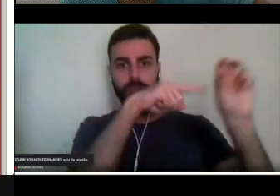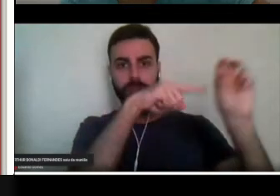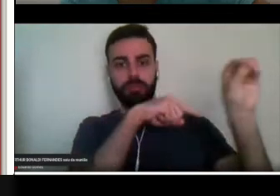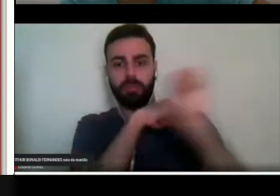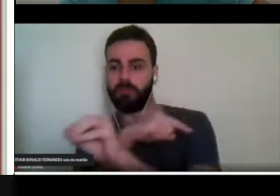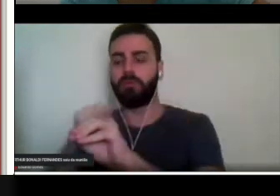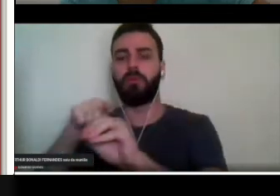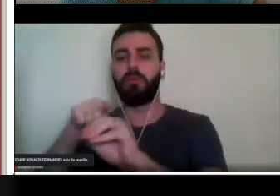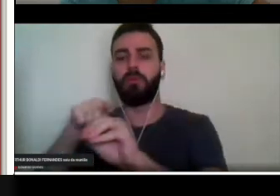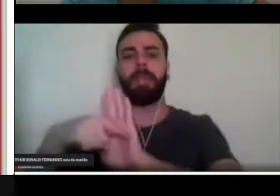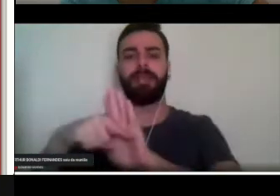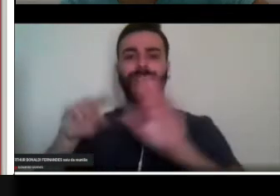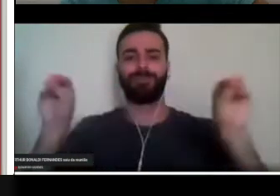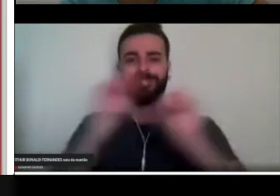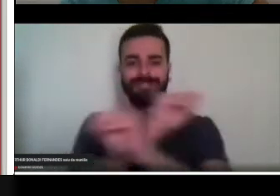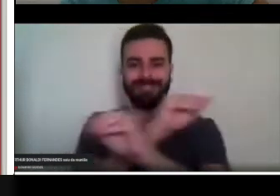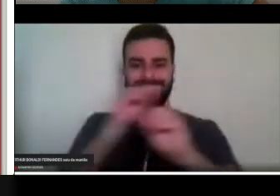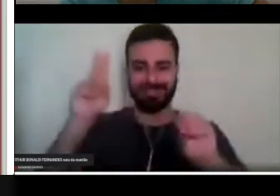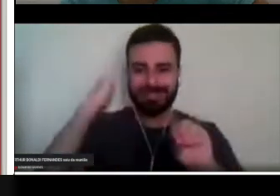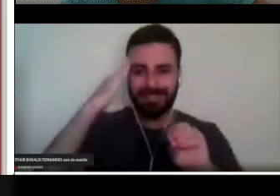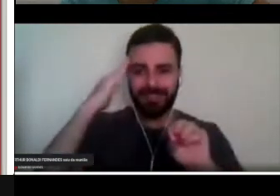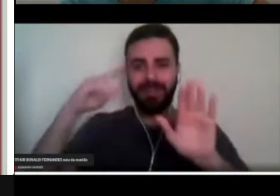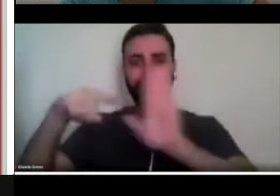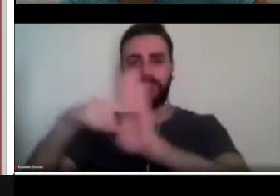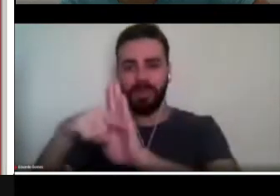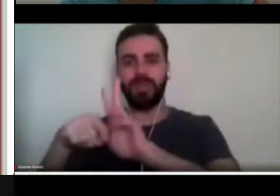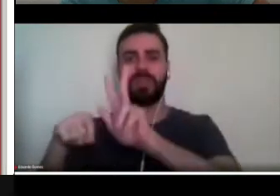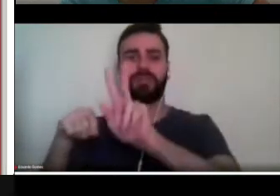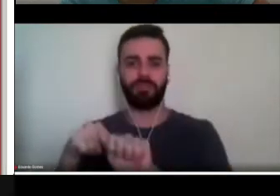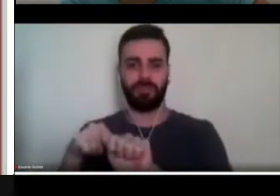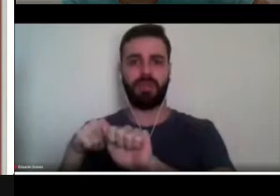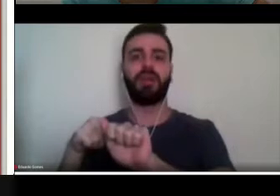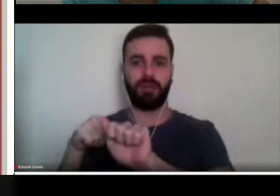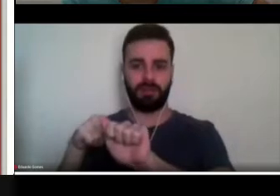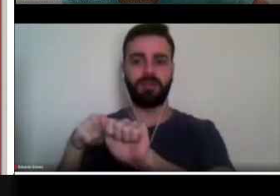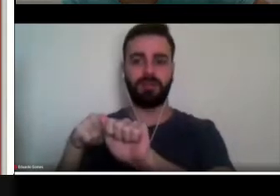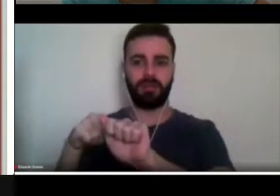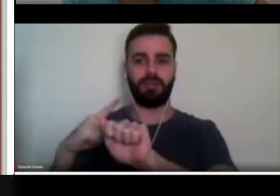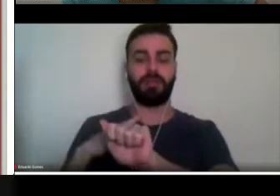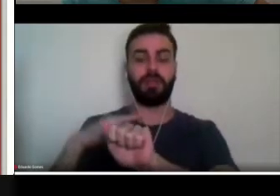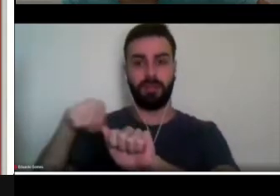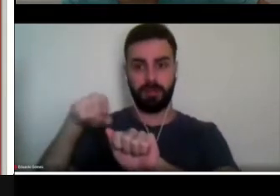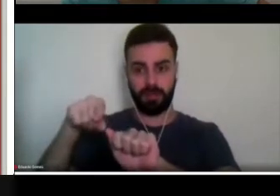Então, eu tenho menos VA2 é igual a 2A2 delta Y2.